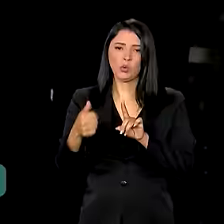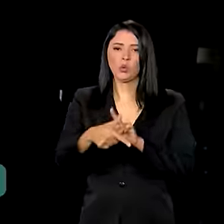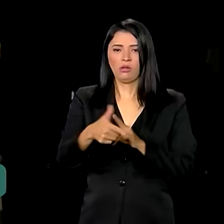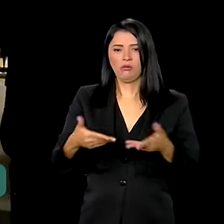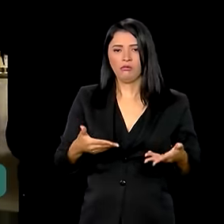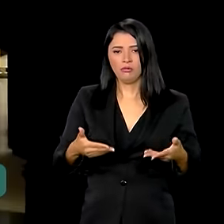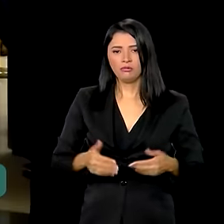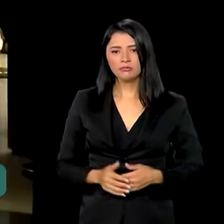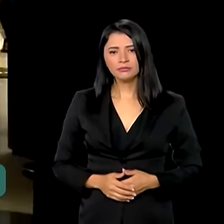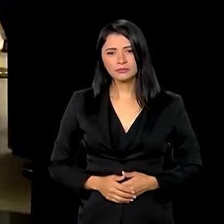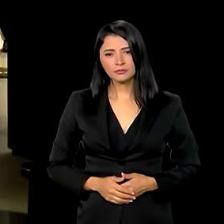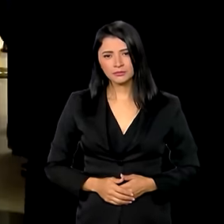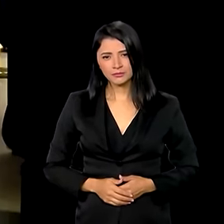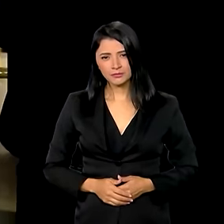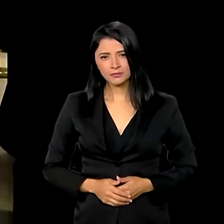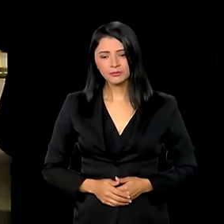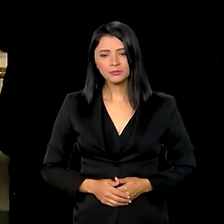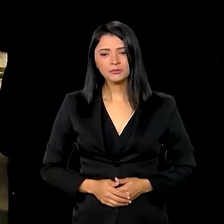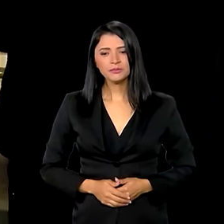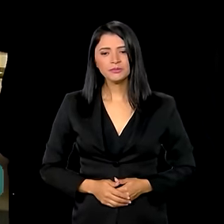atuais.